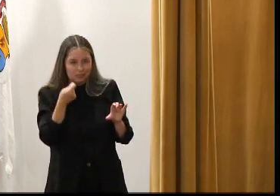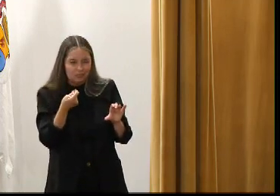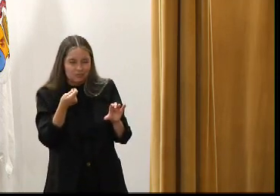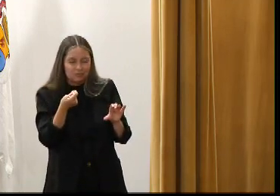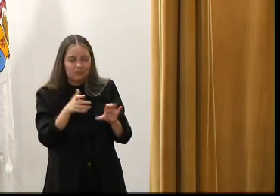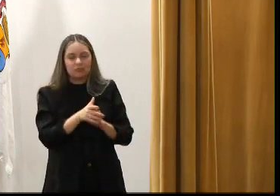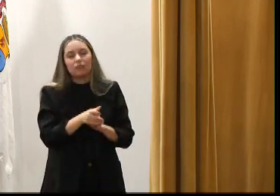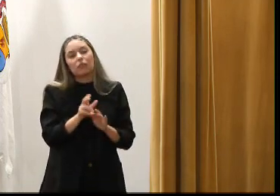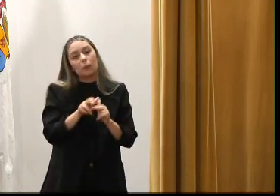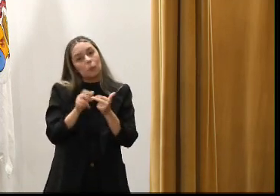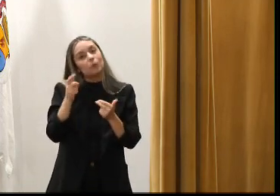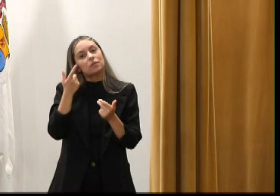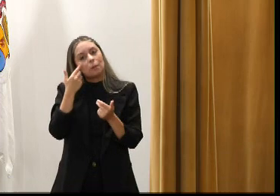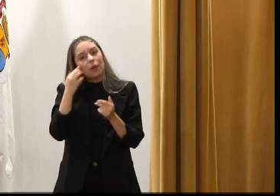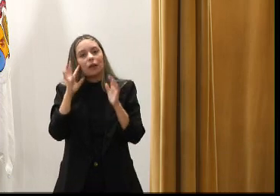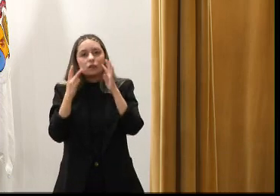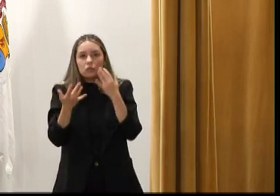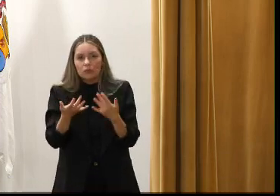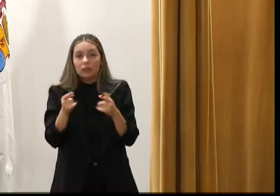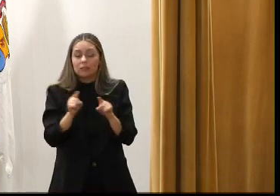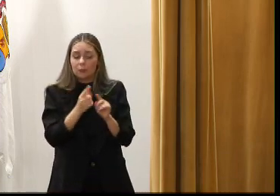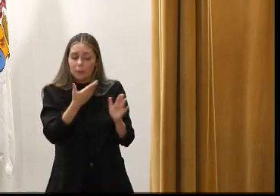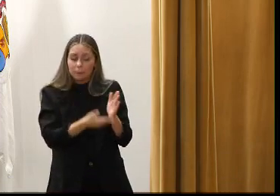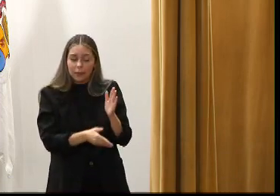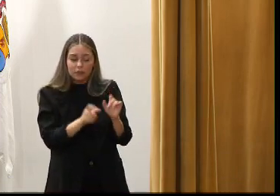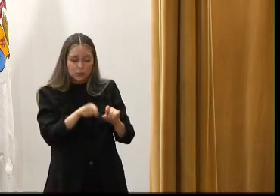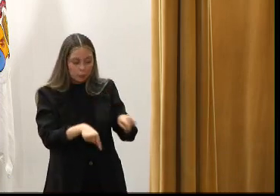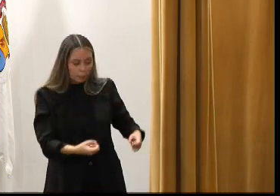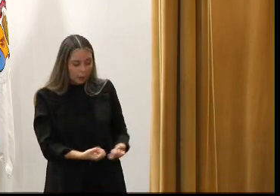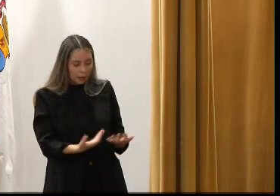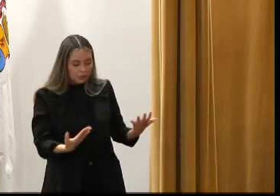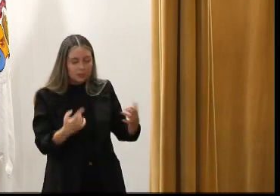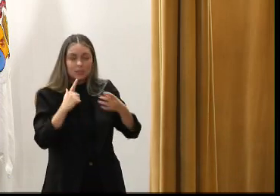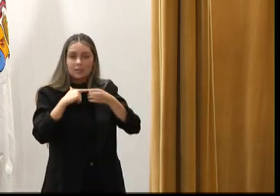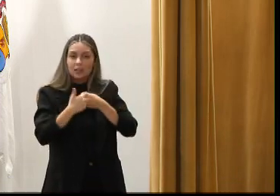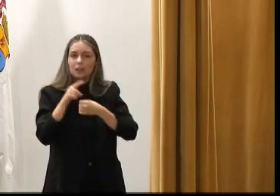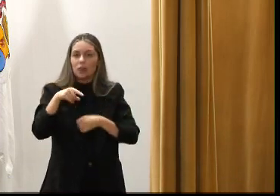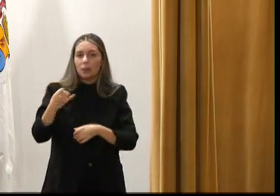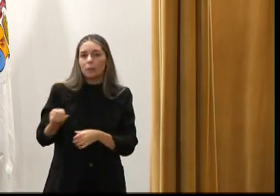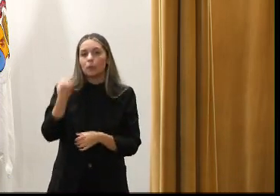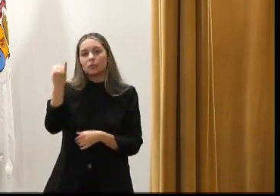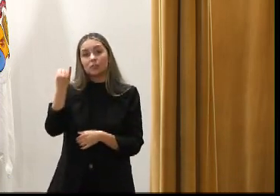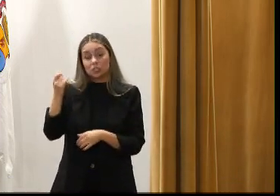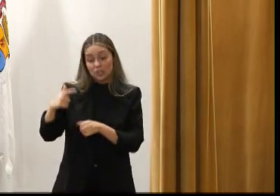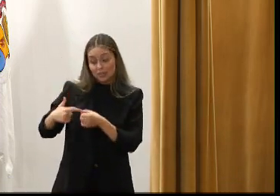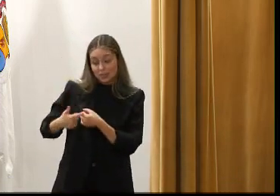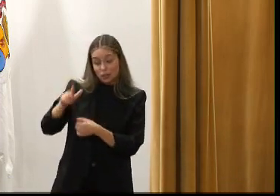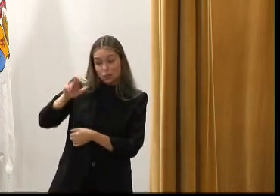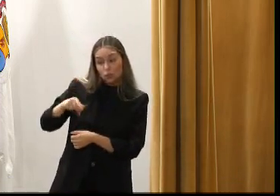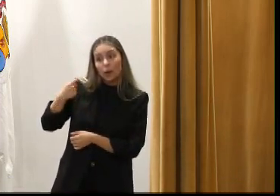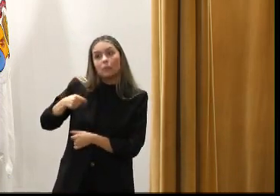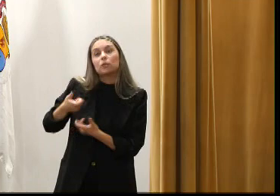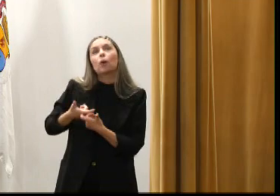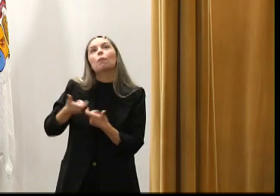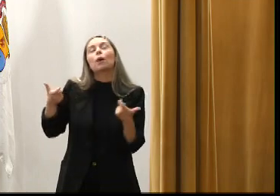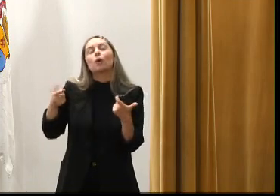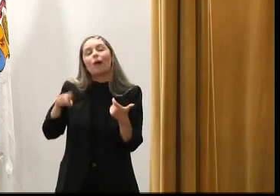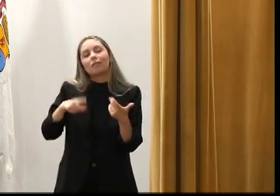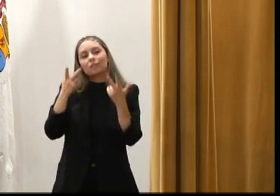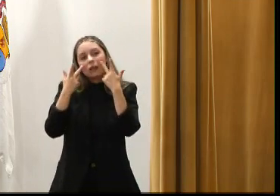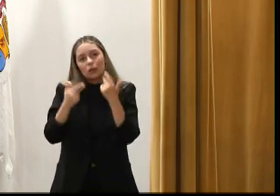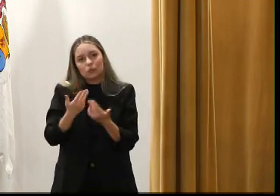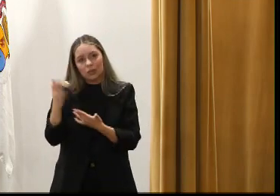isso. Né? E a perda da vegetação urbana, que é muito importante. A cidade nunca precisou tanto de